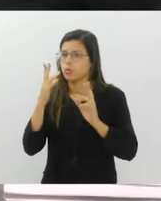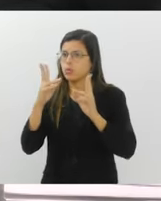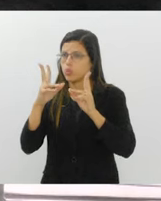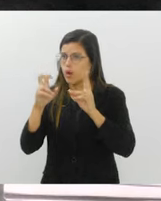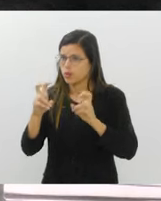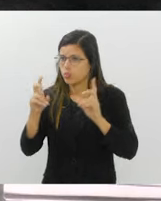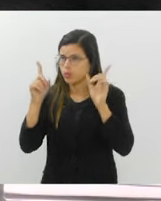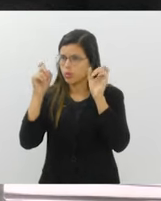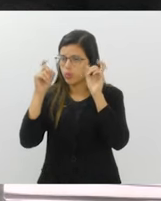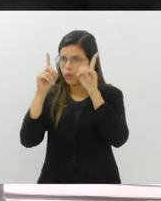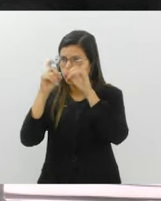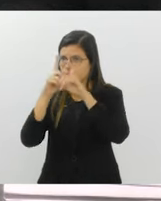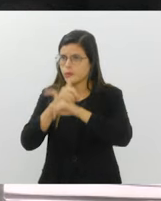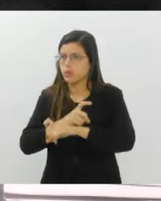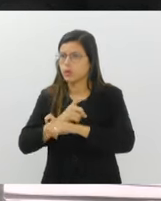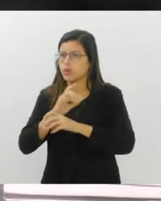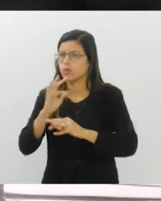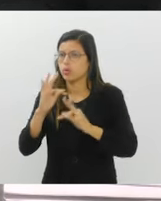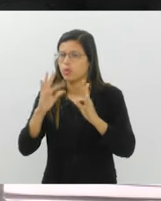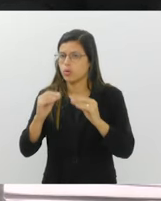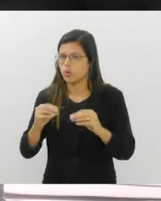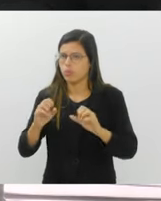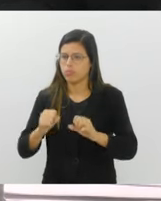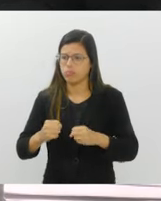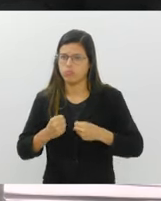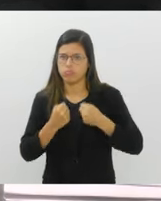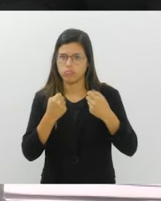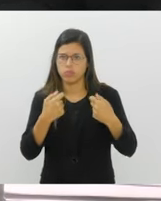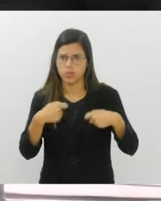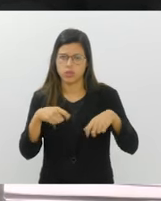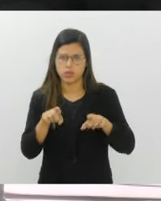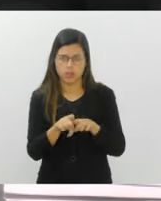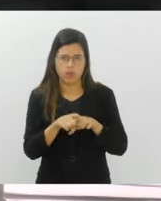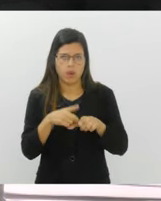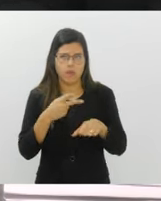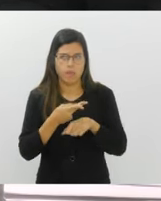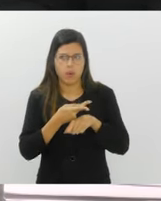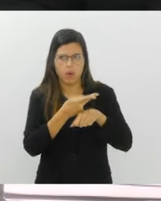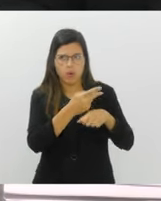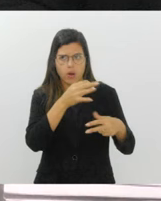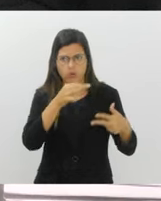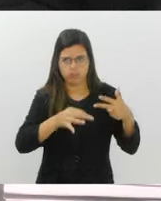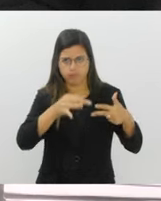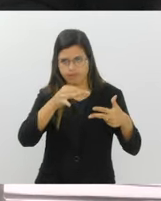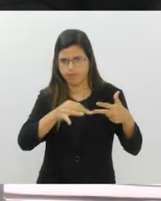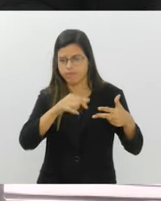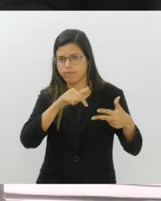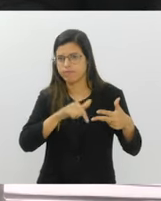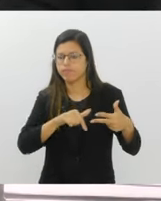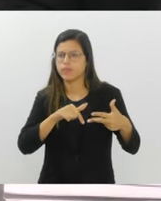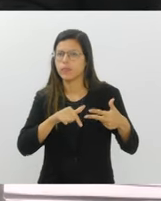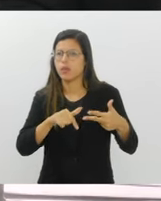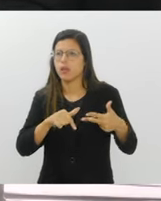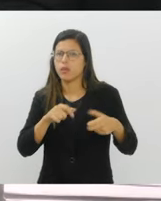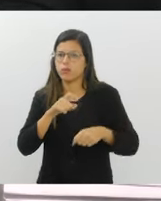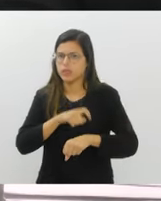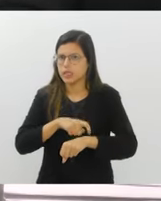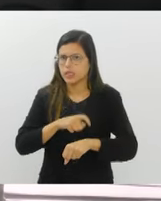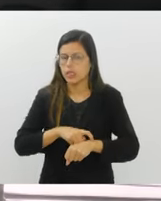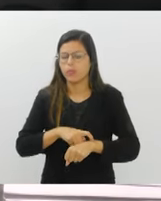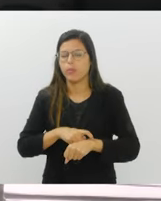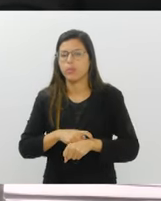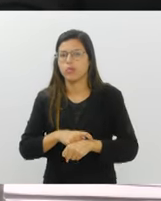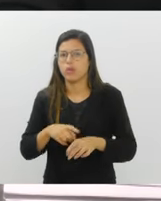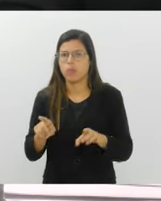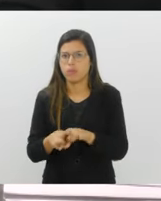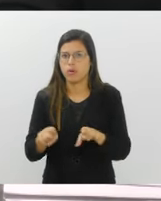delicada, decisiva, e que todo esse esforço tem que ser também procurado o Poder Judiciário para que, a tempo e de a forma mais adequada